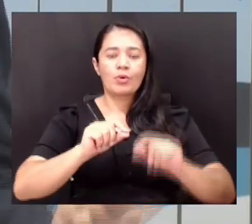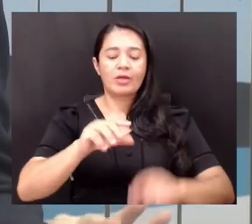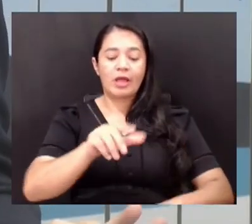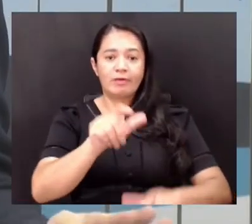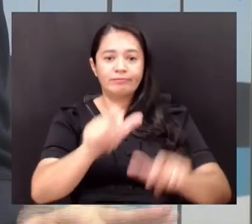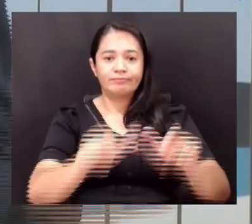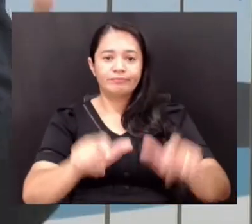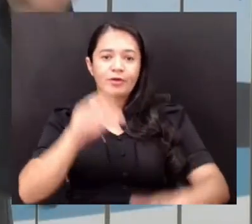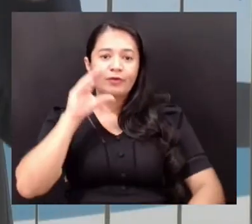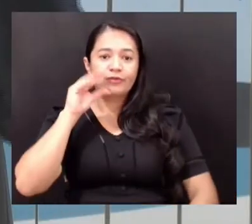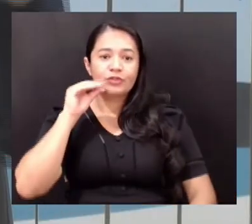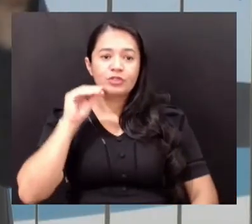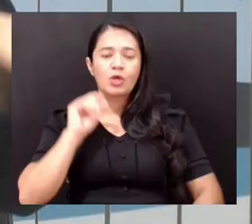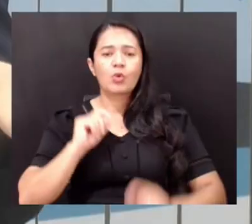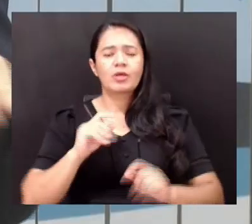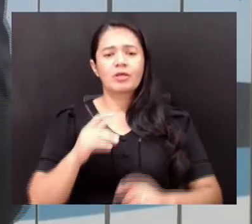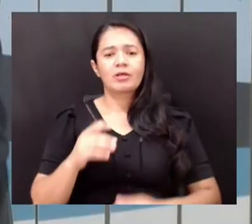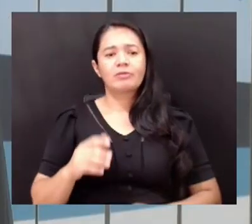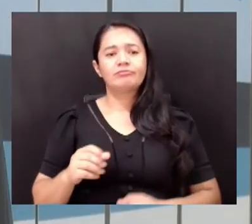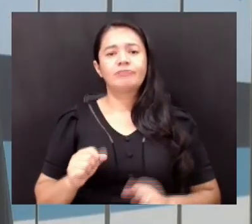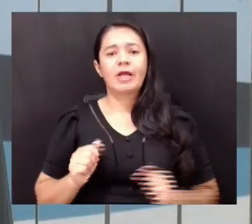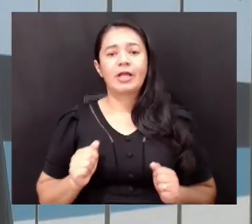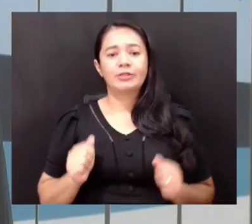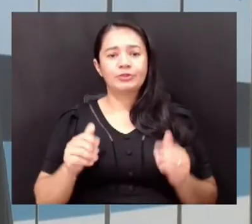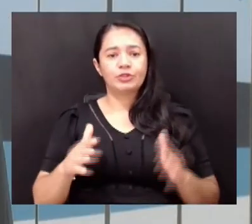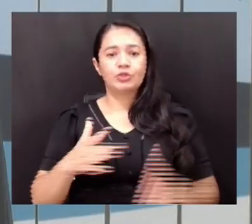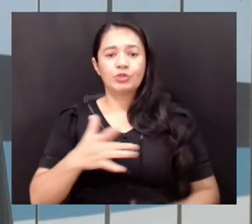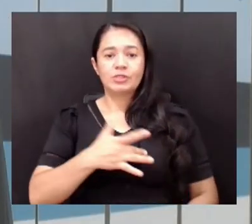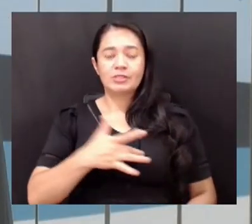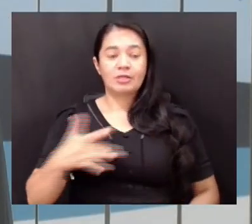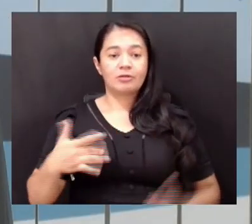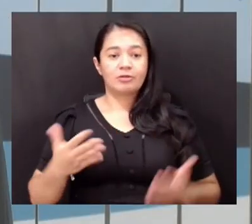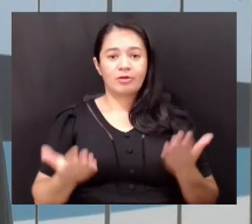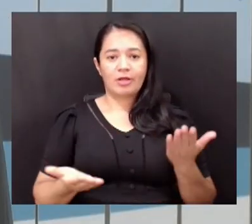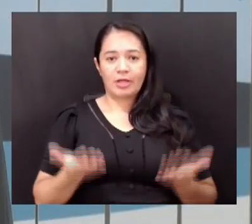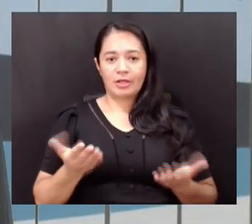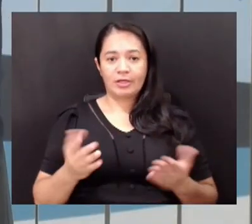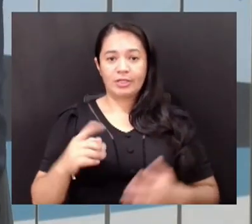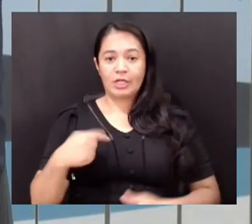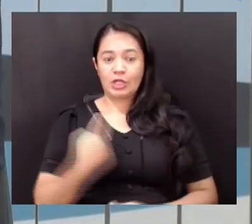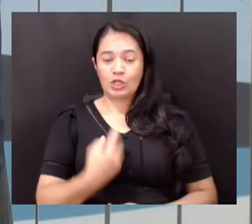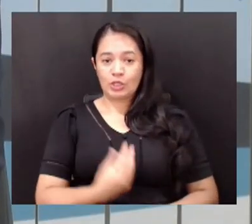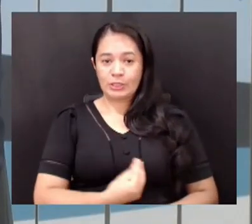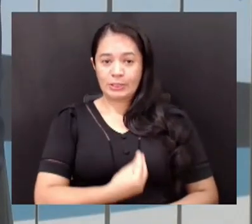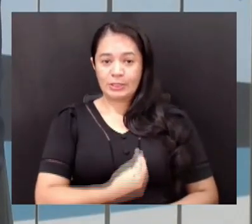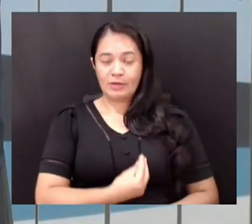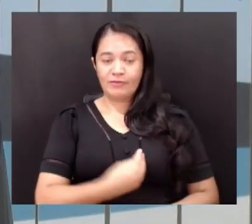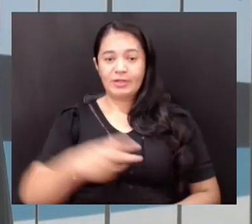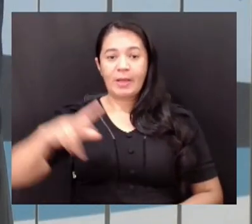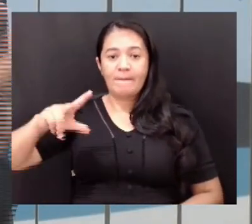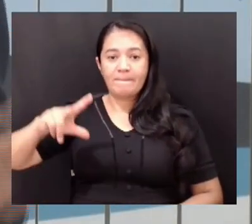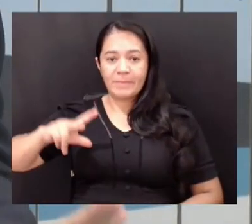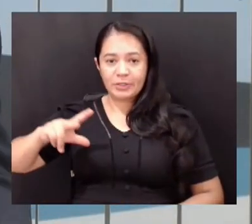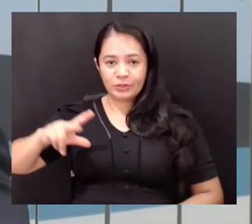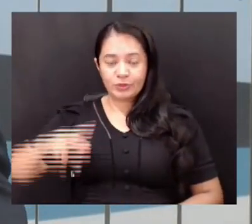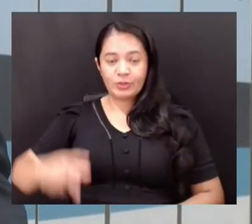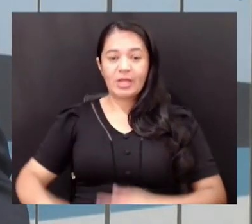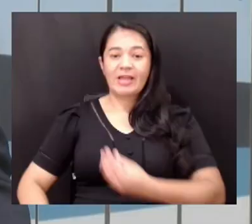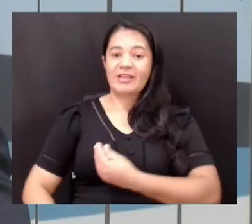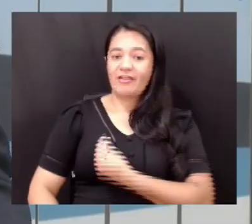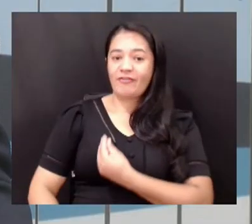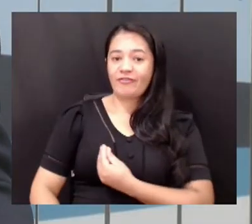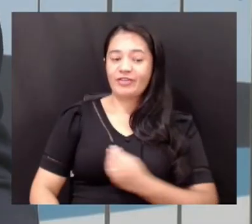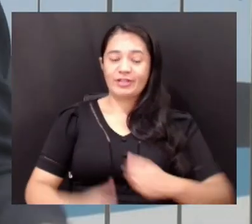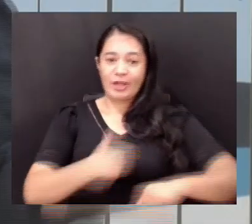aspectos saudáveis, desde equilíbrio entre a nossa vida pessoal e a nossa vida profissional, que não é uma